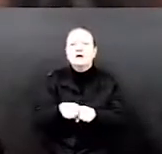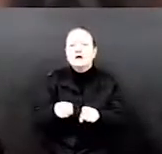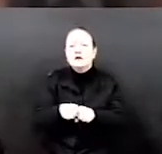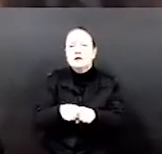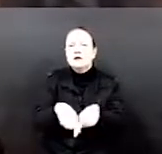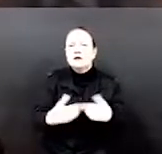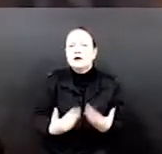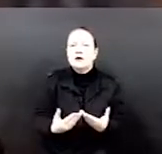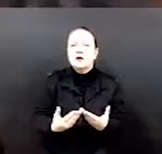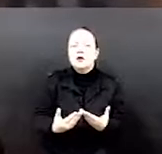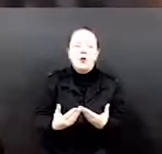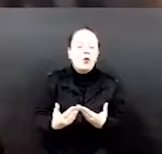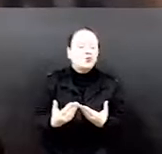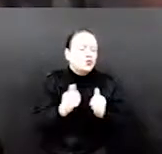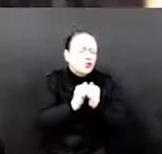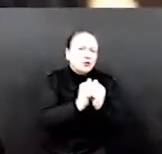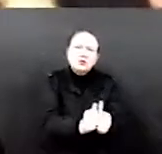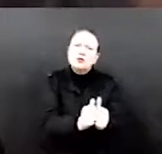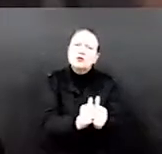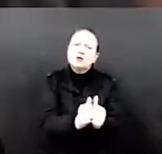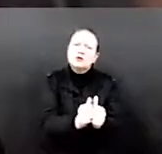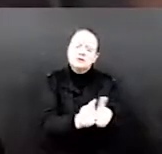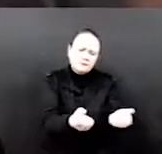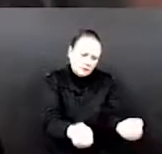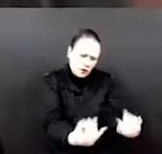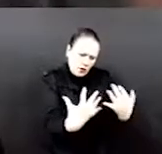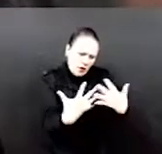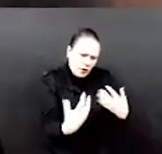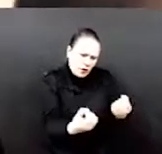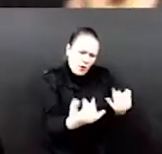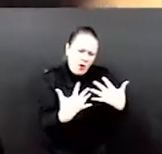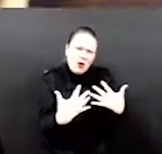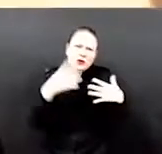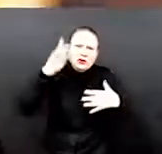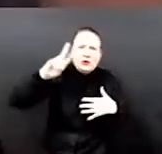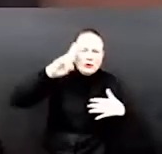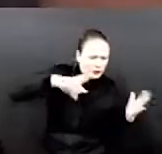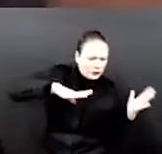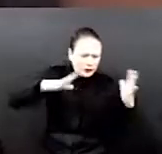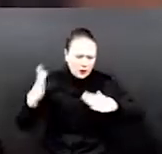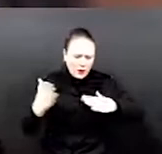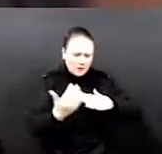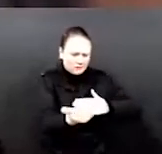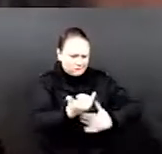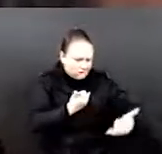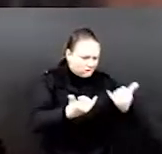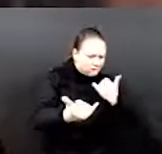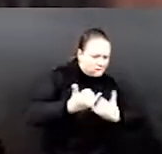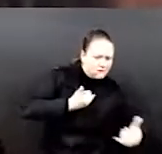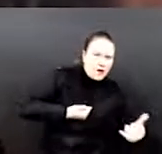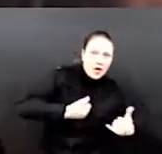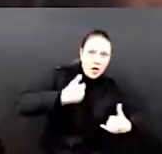que eles contam, e eles me contaram histórias, eles me pediram. O meu aprendizado